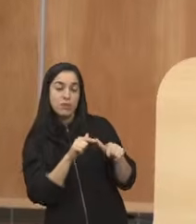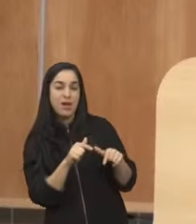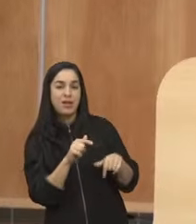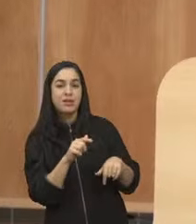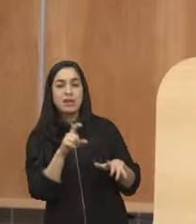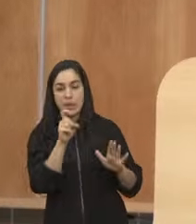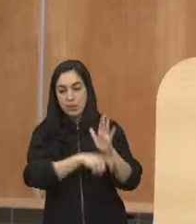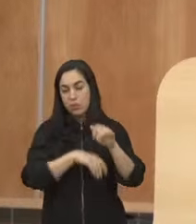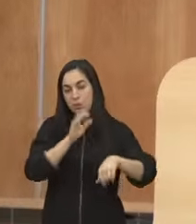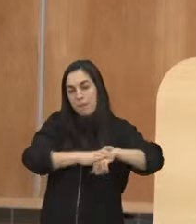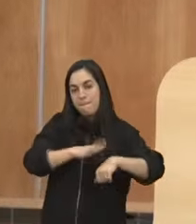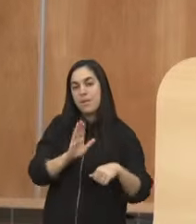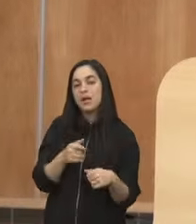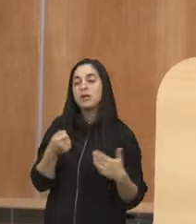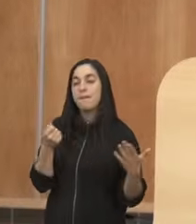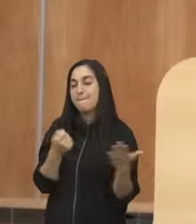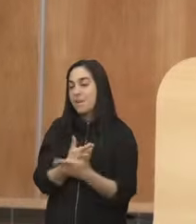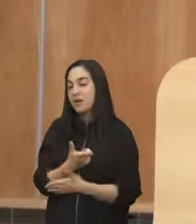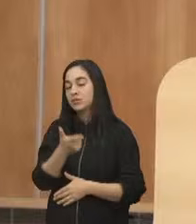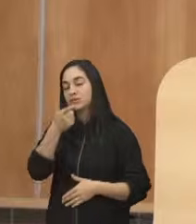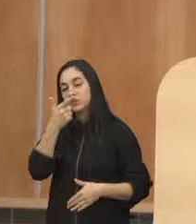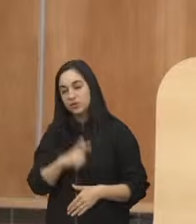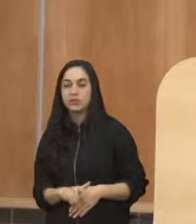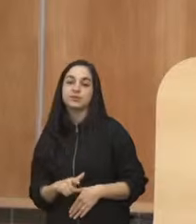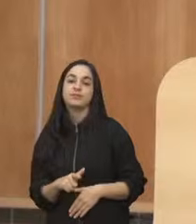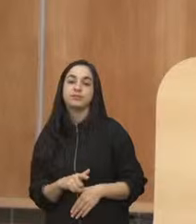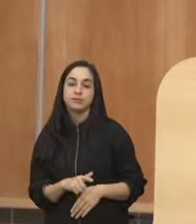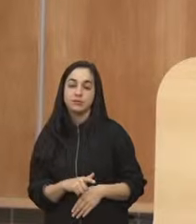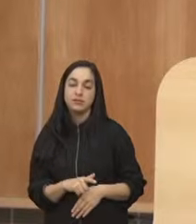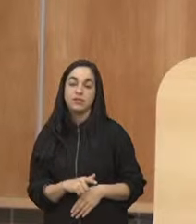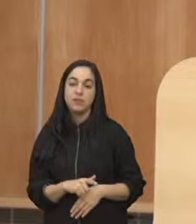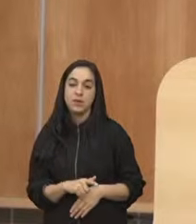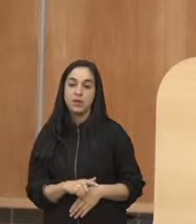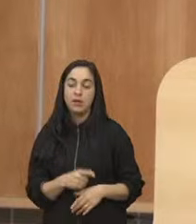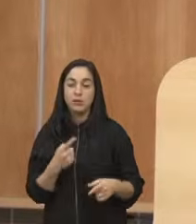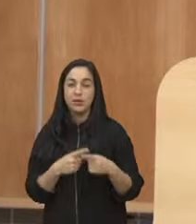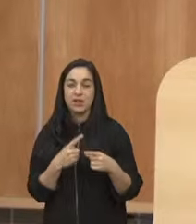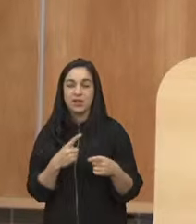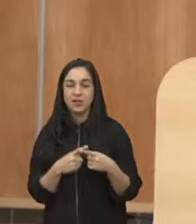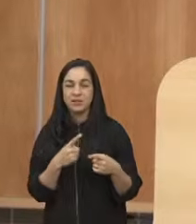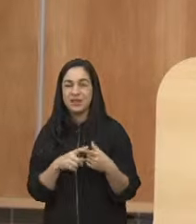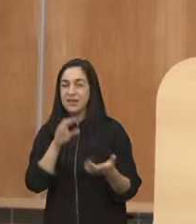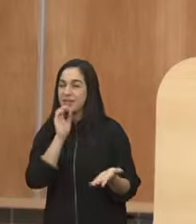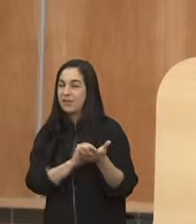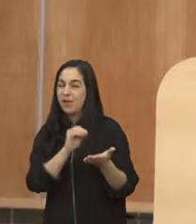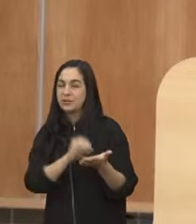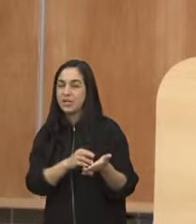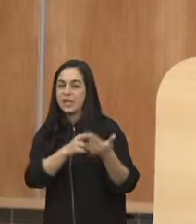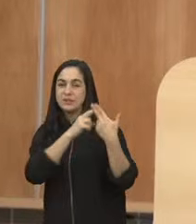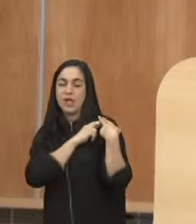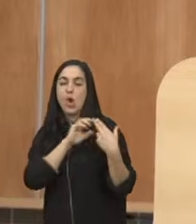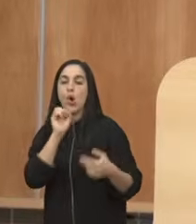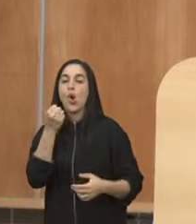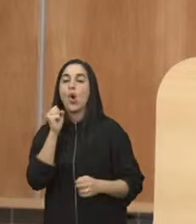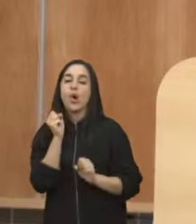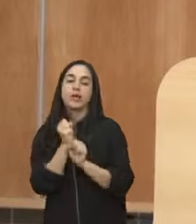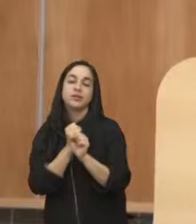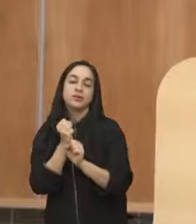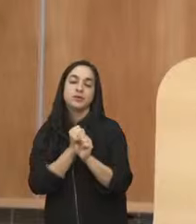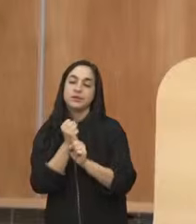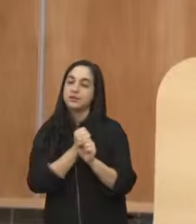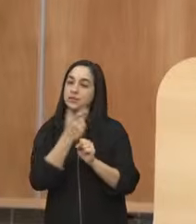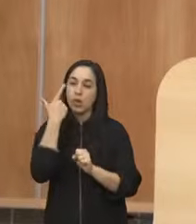maior e vão pagar novamente essa conta por uma irresponsabilidade dos 8 anos que não